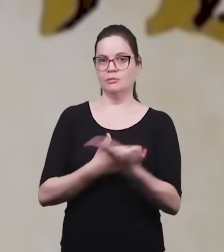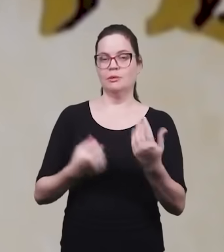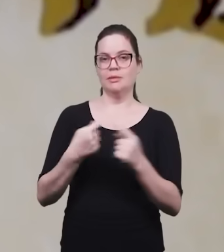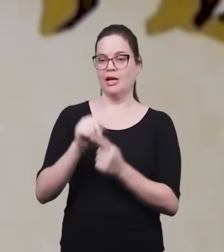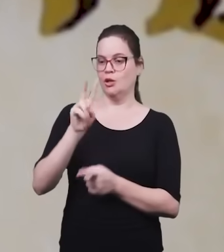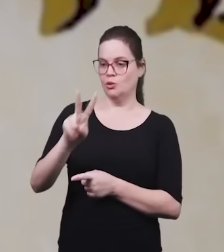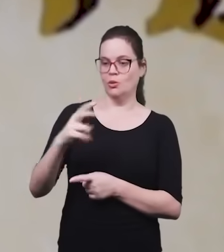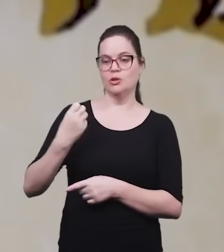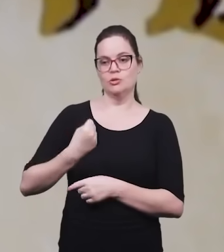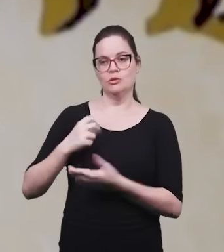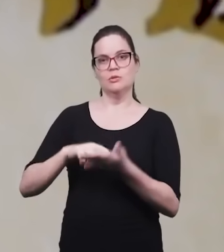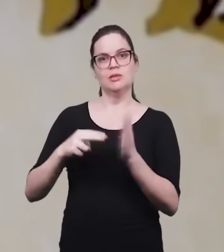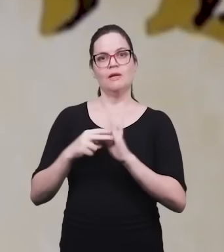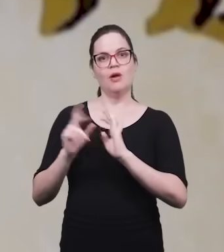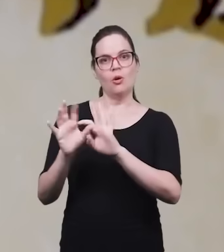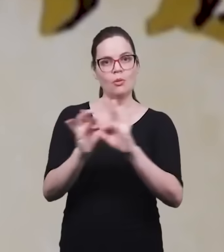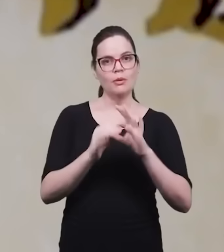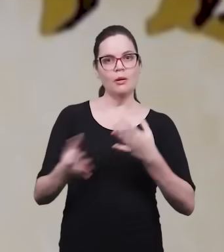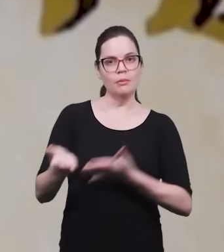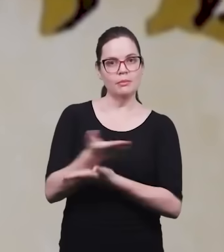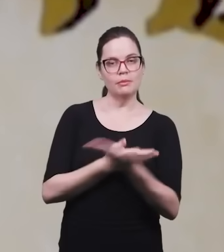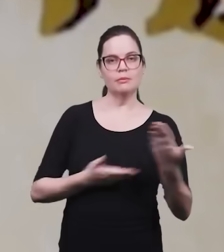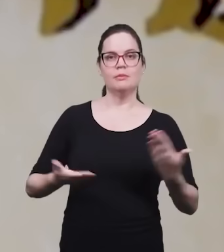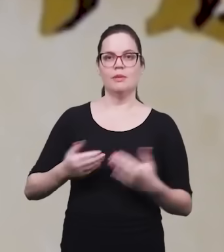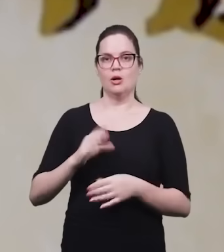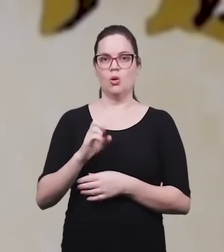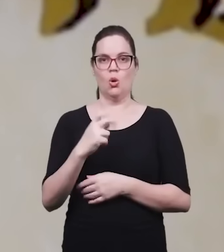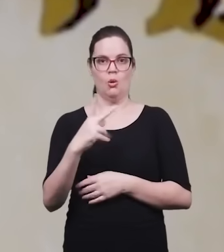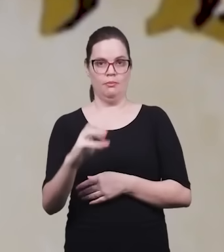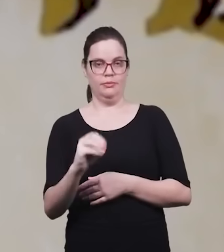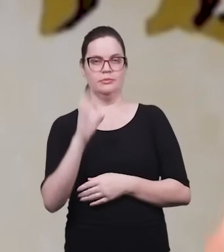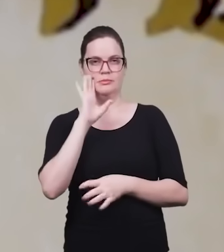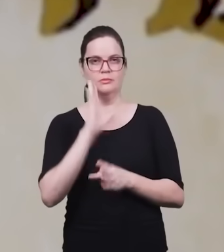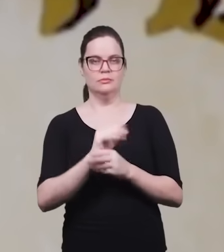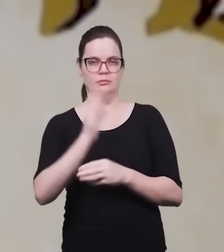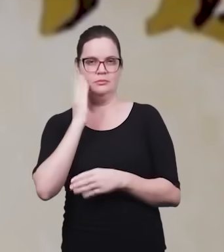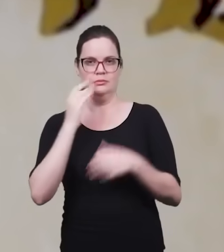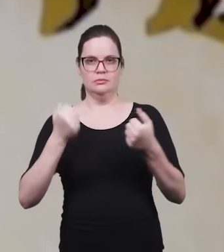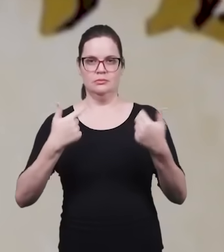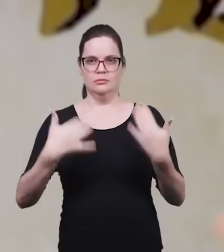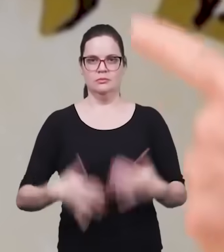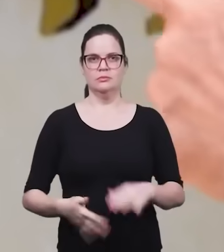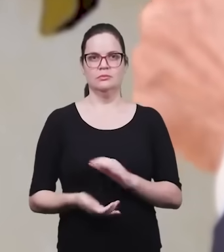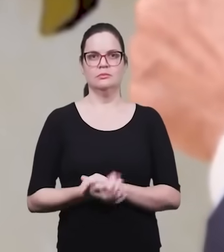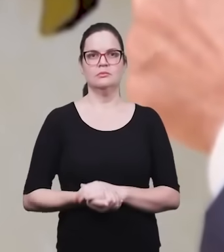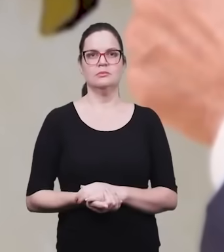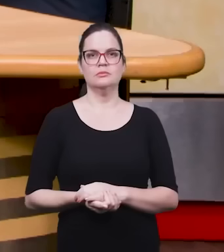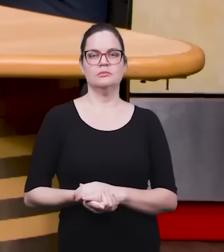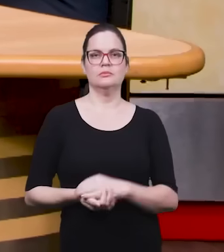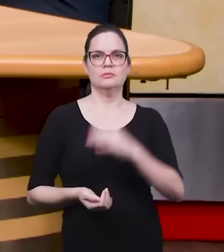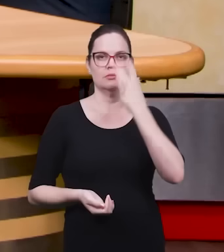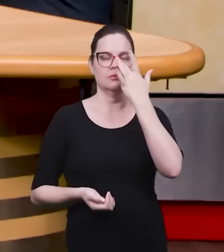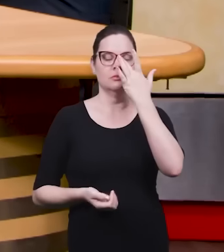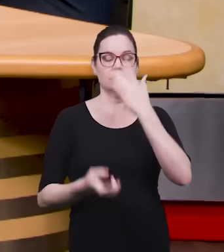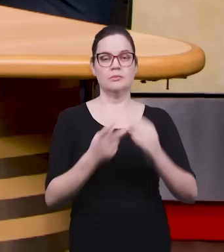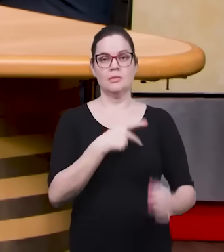de corpo. Né? Exato. Entendeu? Então, esse era um aspecto que eu gostaria de mencionar a priori, né? A respeito do aspecto do dom de línguas.